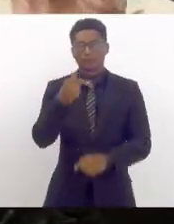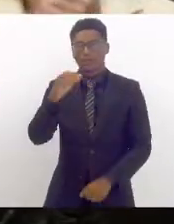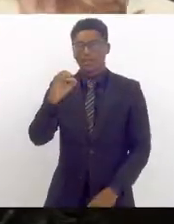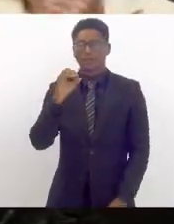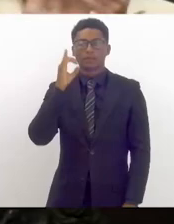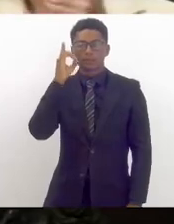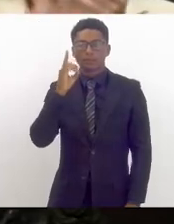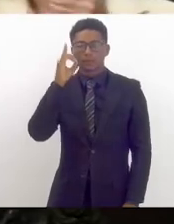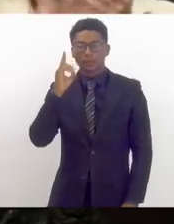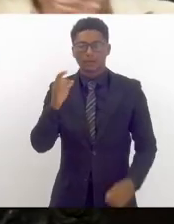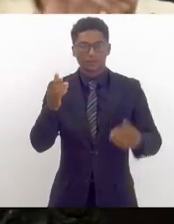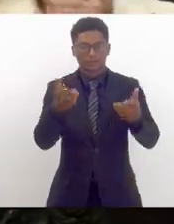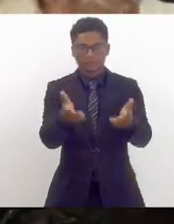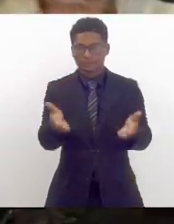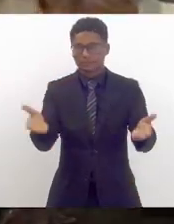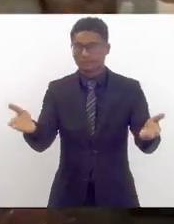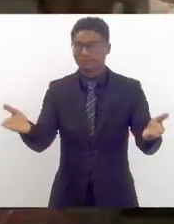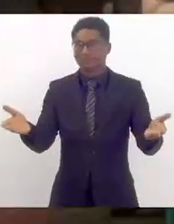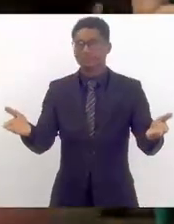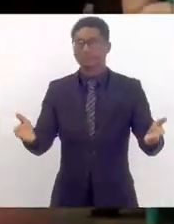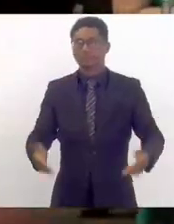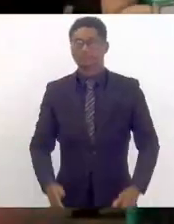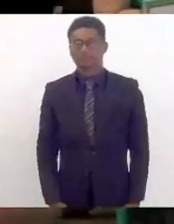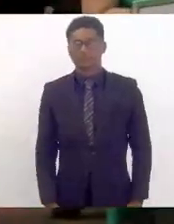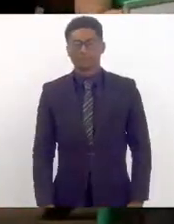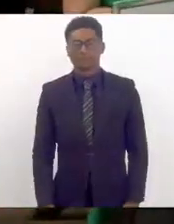deputadas e deputados eleitos.